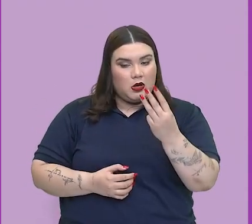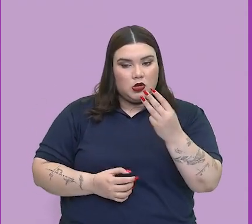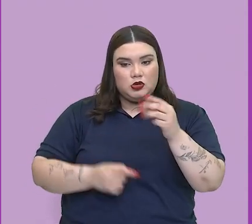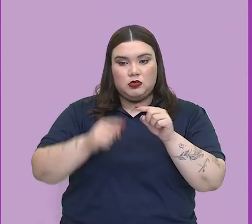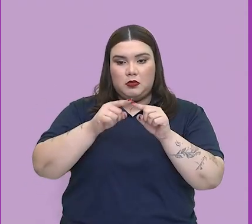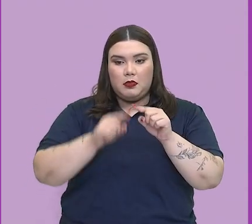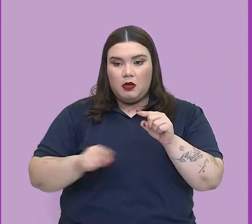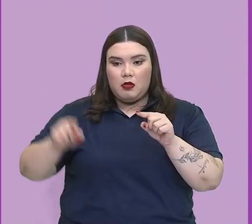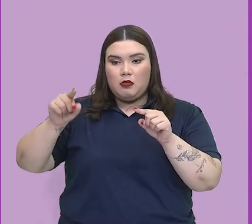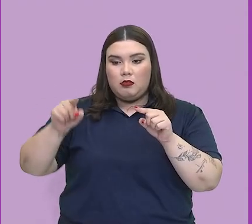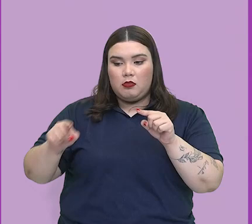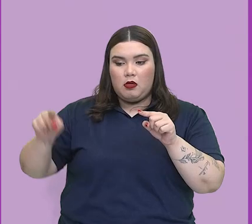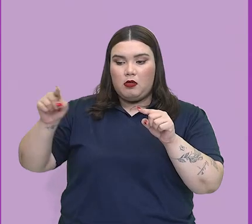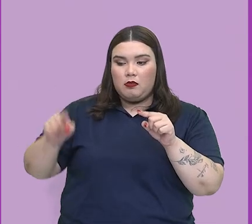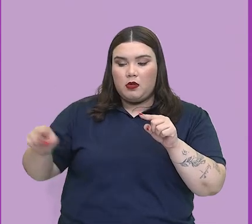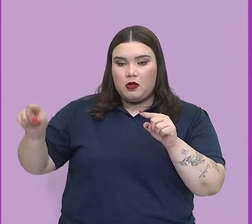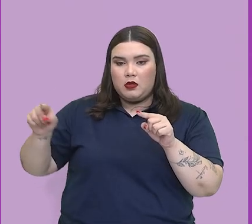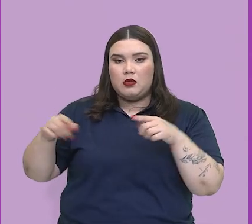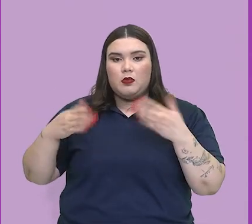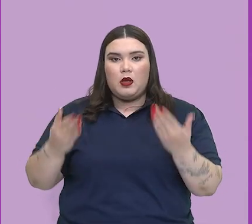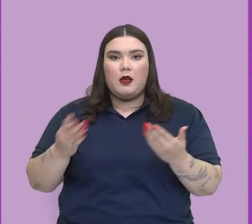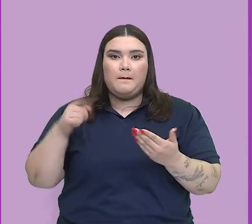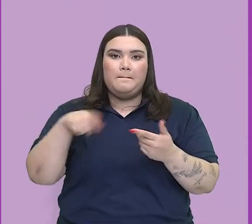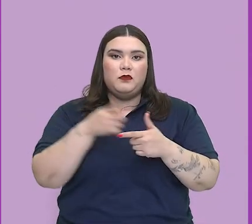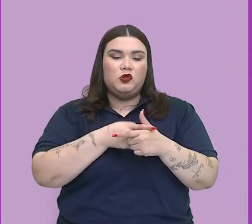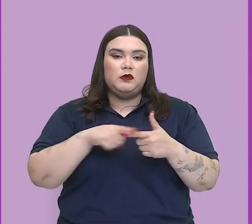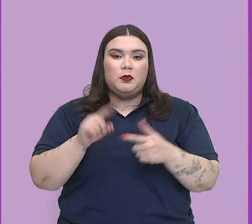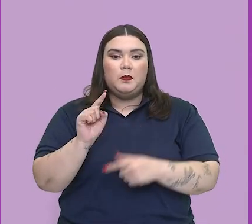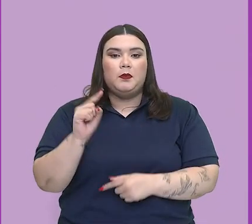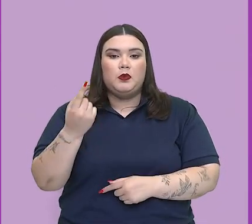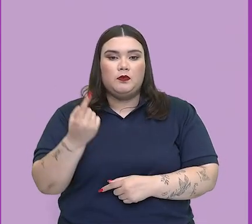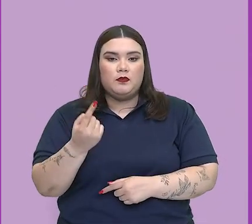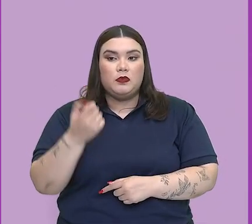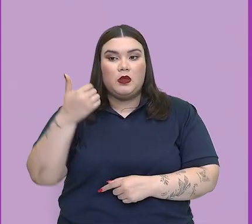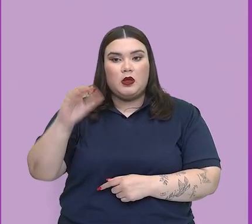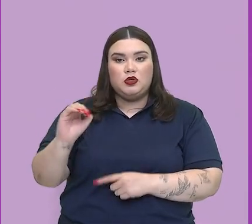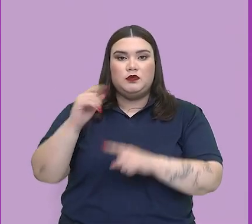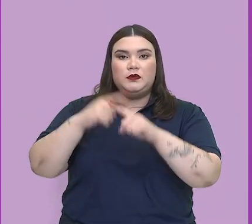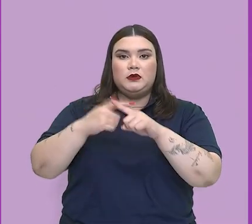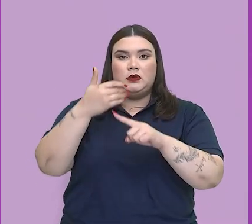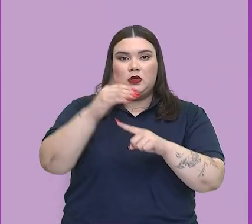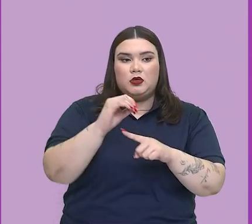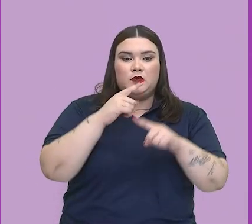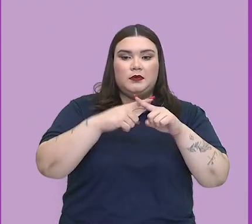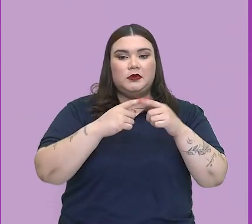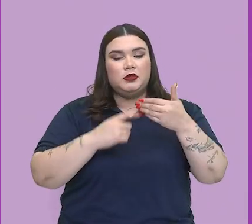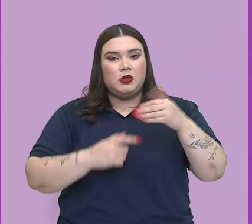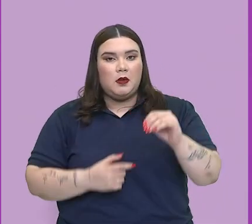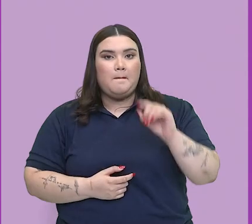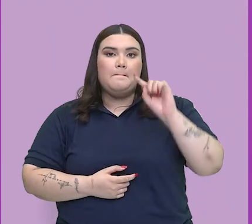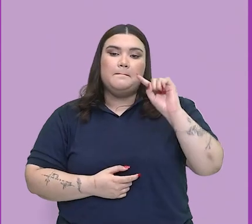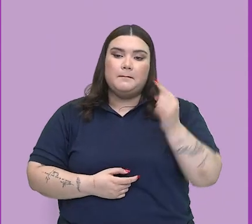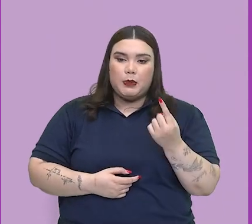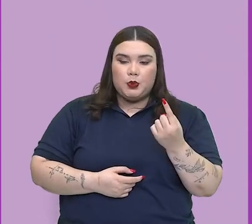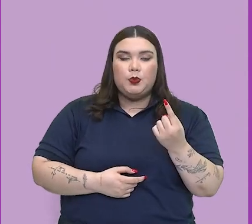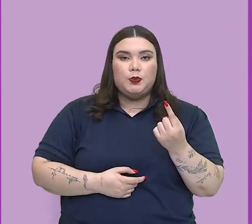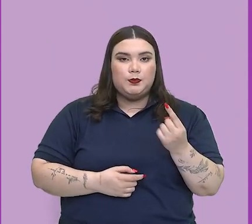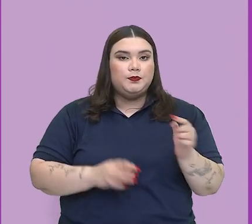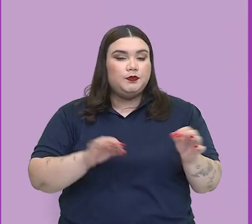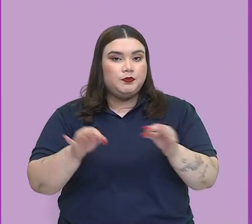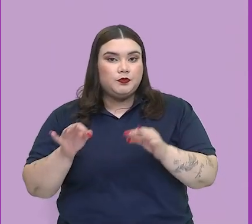1000. Foi 10 vezes 10 vezes 10. Então, a divisão por 1000. Um outro detalhe que você tem que observar